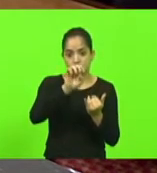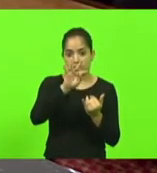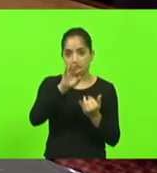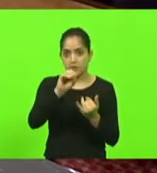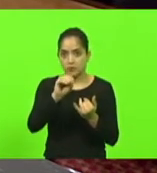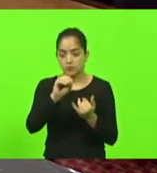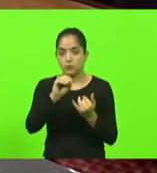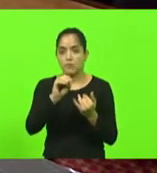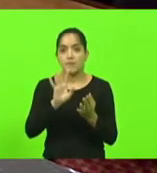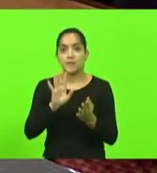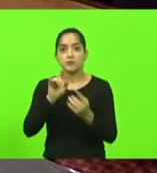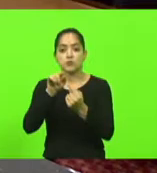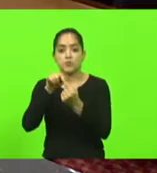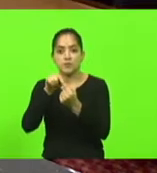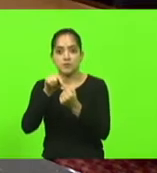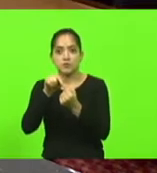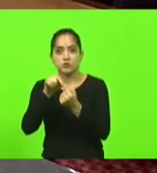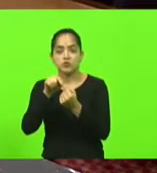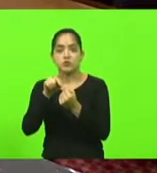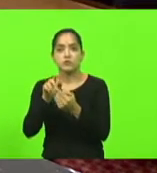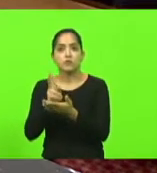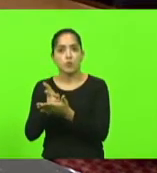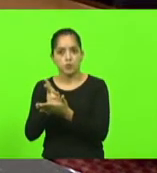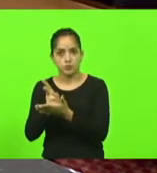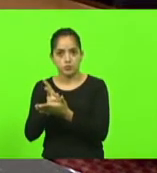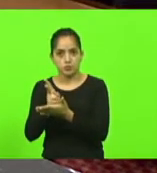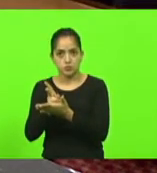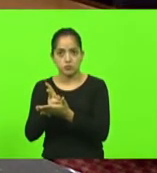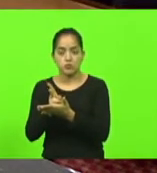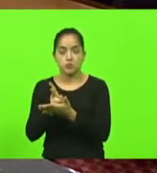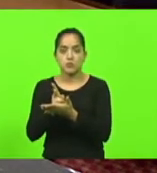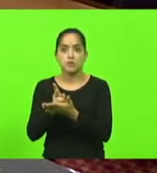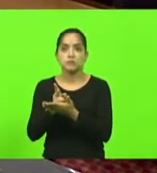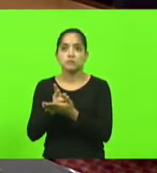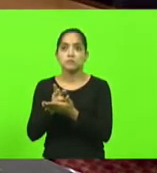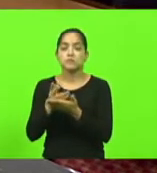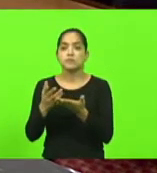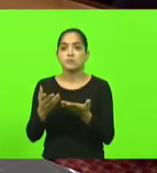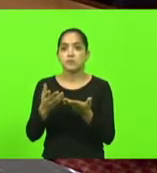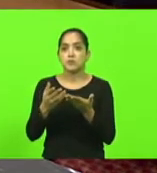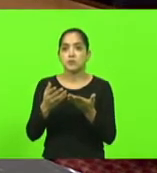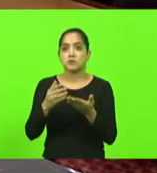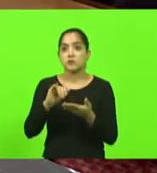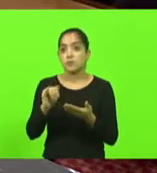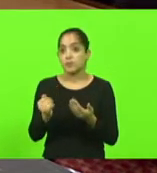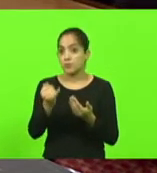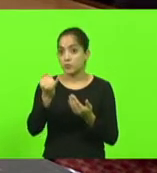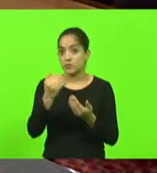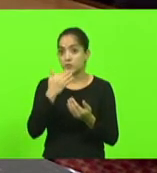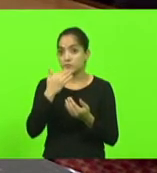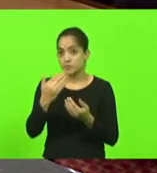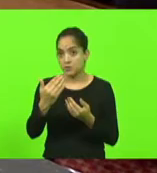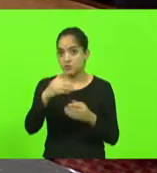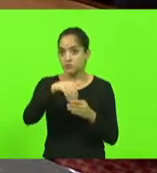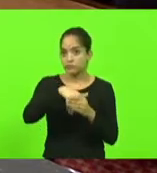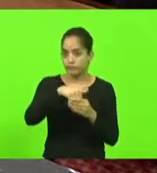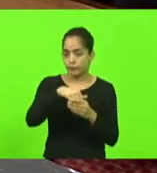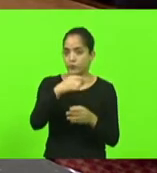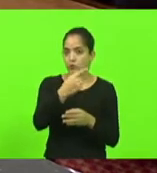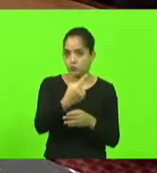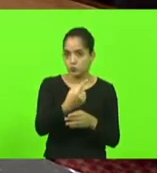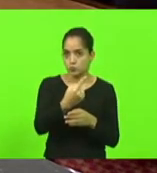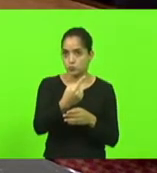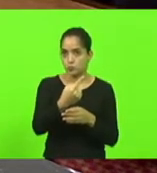o objetivo, a essência dele está mantido. Então, para que eu quero aqui aproveitar para pedir voto 1 a esse